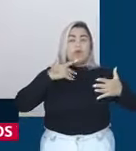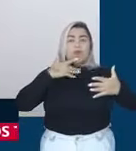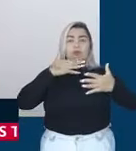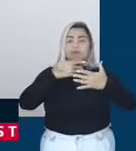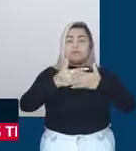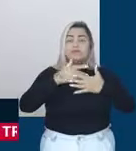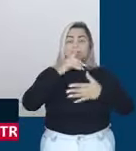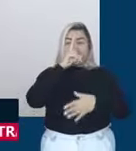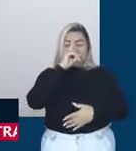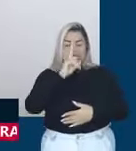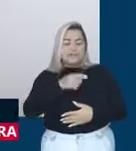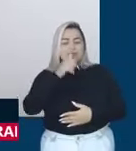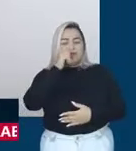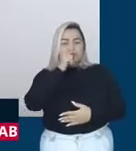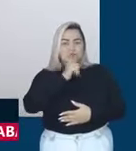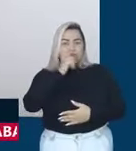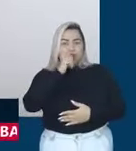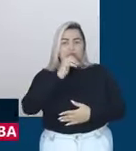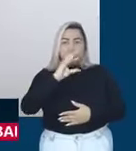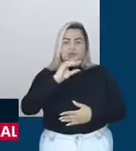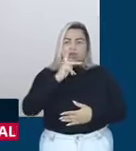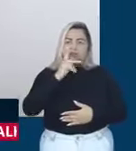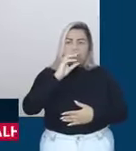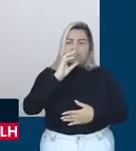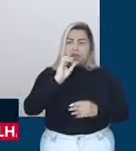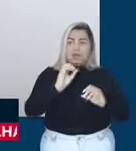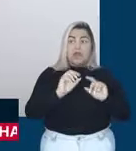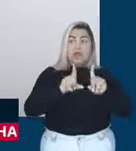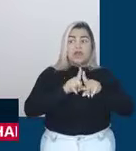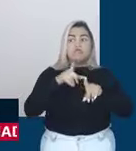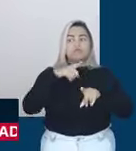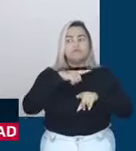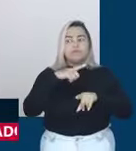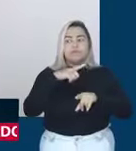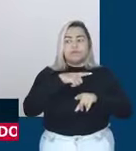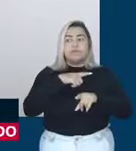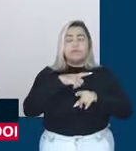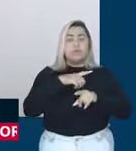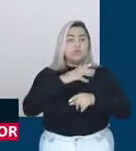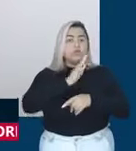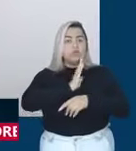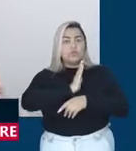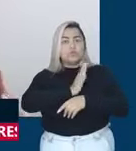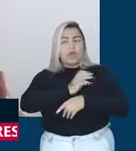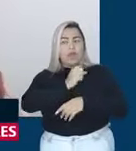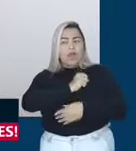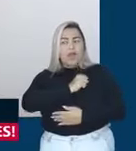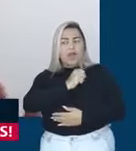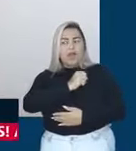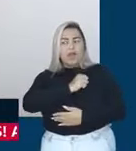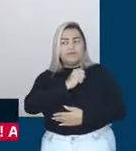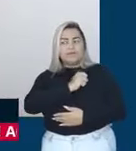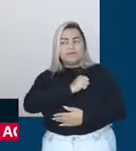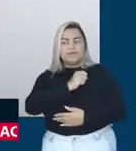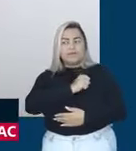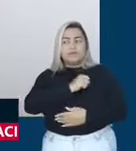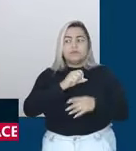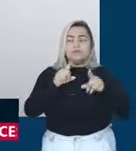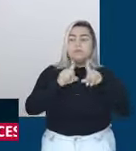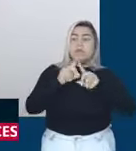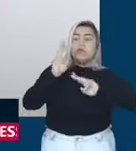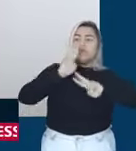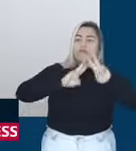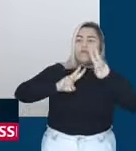na CDH são as mulheres, viu? Eu tenho... coração fica batendo mais forte quando eu vejo o